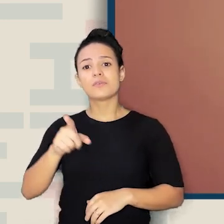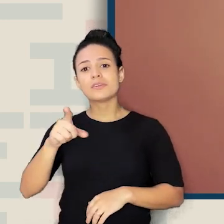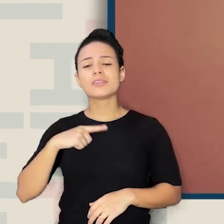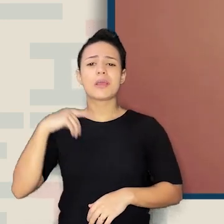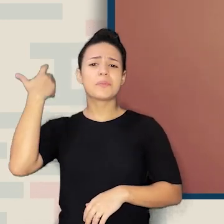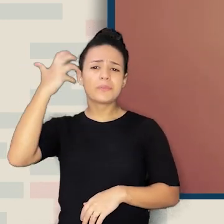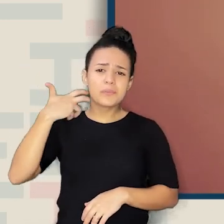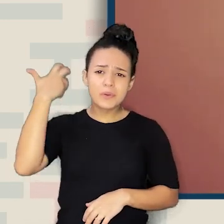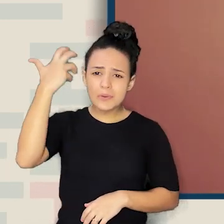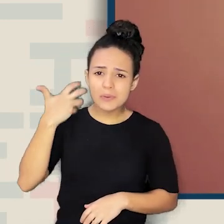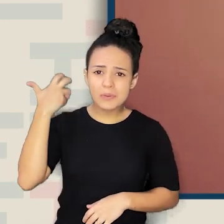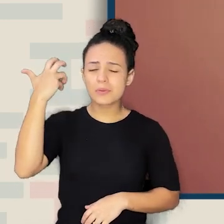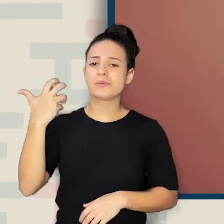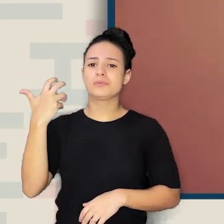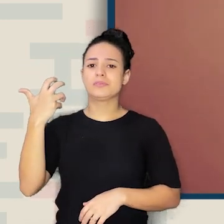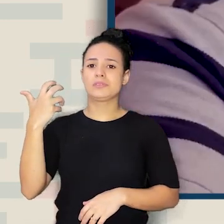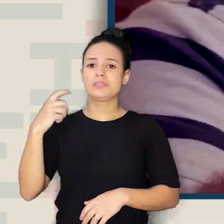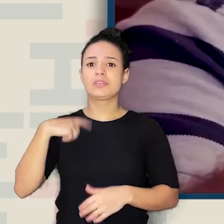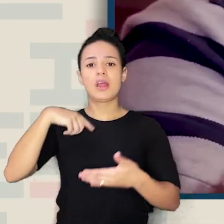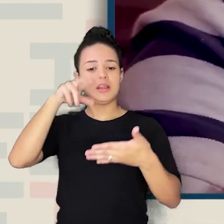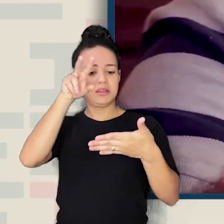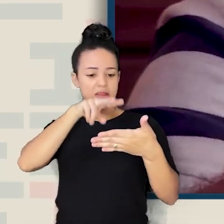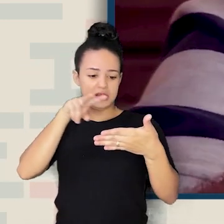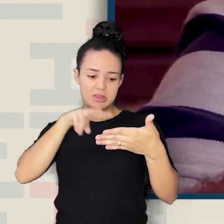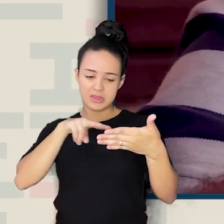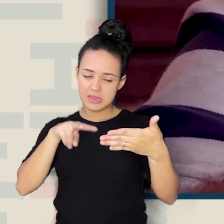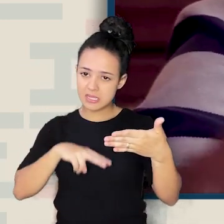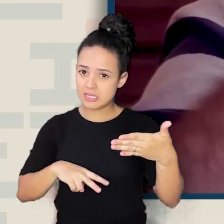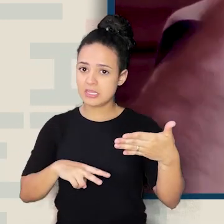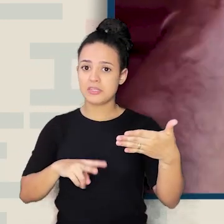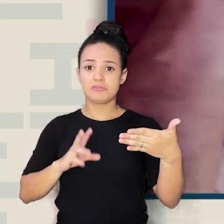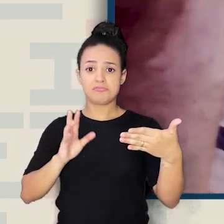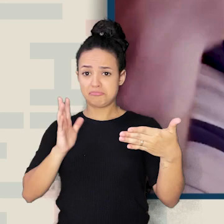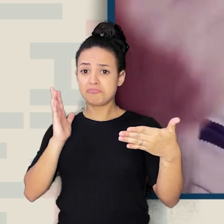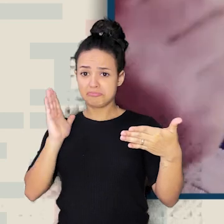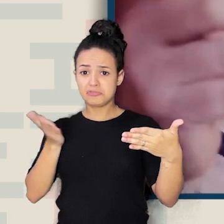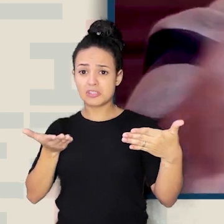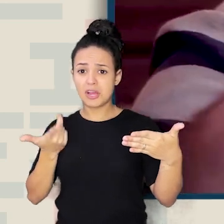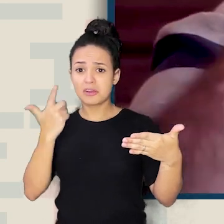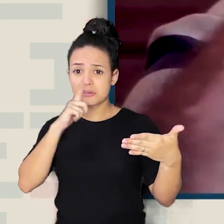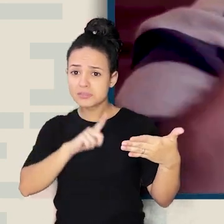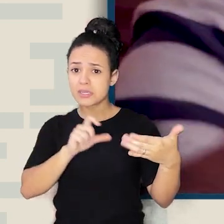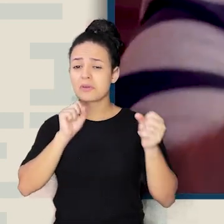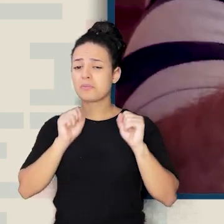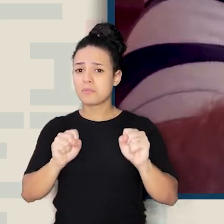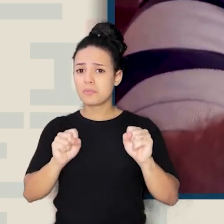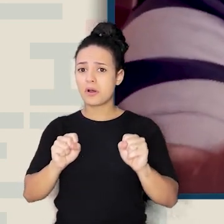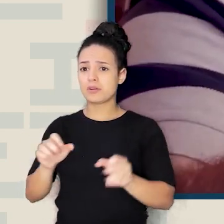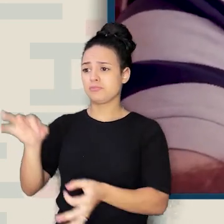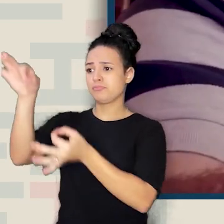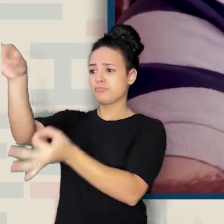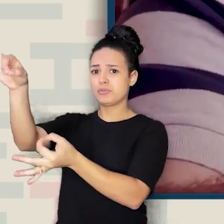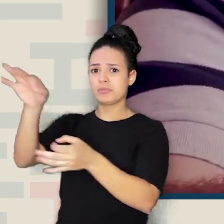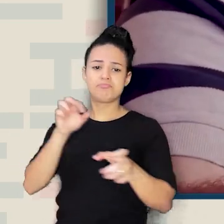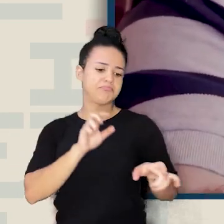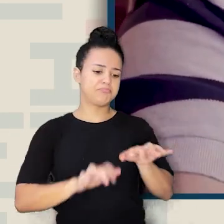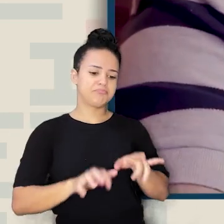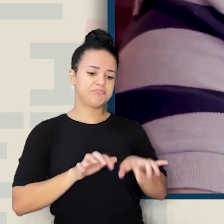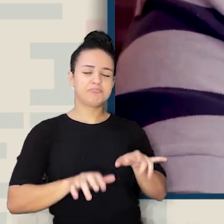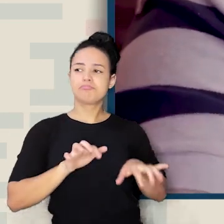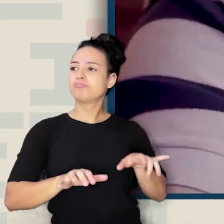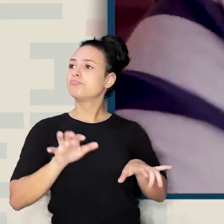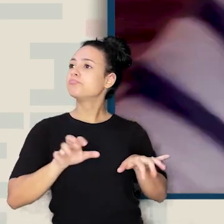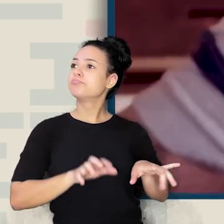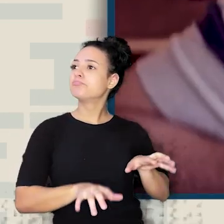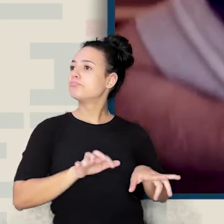Enquanto você pega uma música, pega uma música aqui eu já estou lendo, e aqui eu já estou, né? E posso botar a música aqui, pegar meu